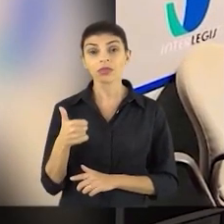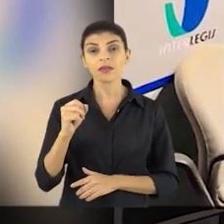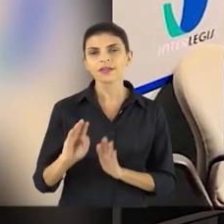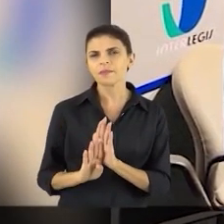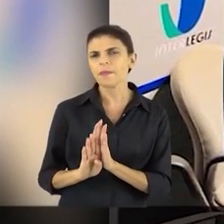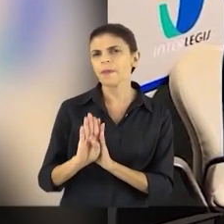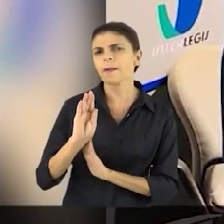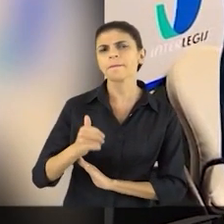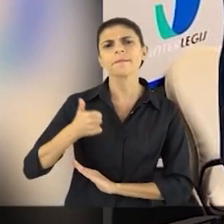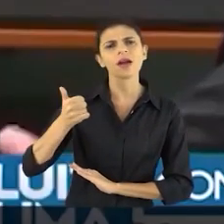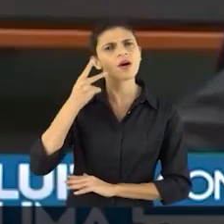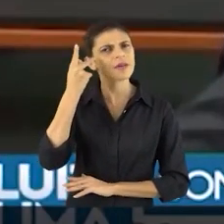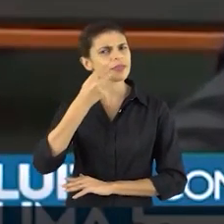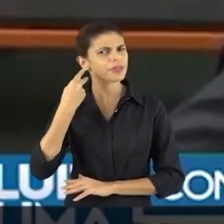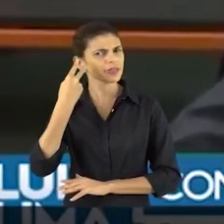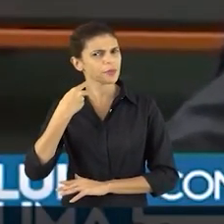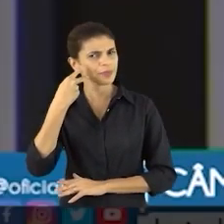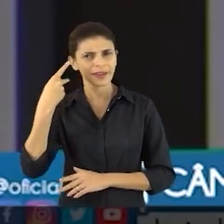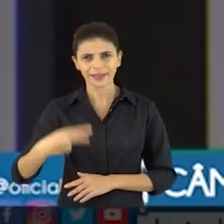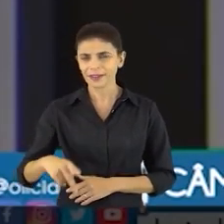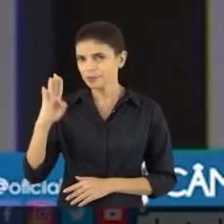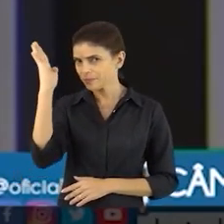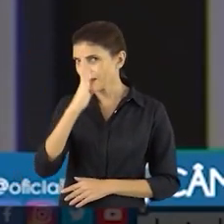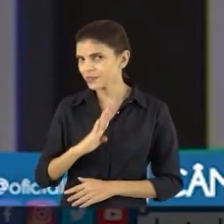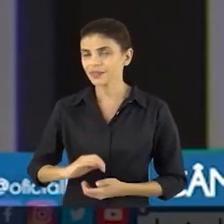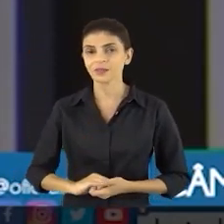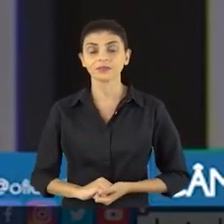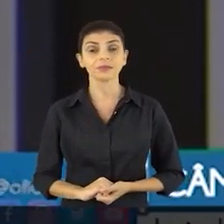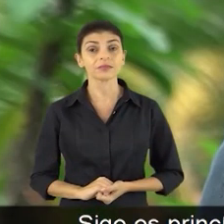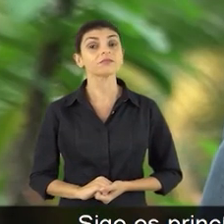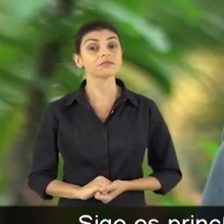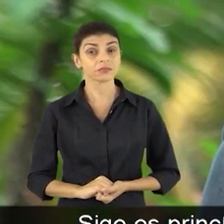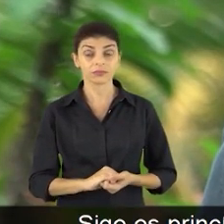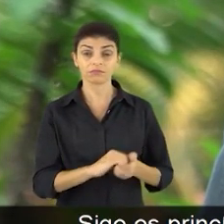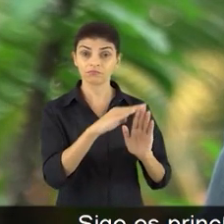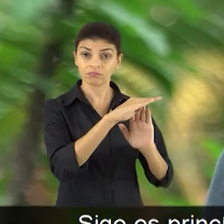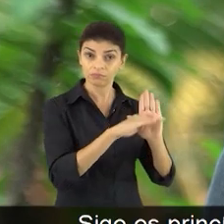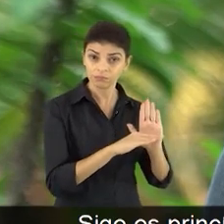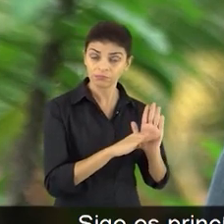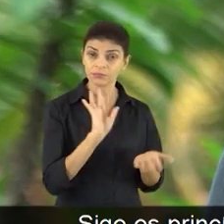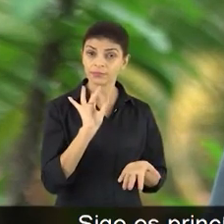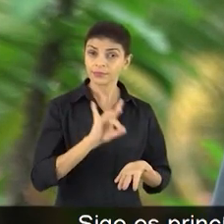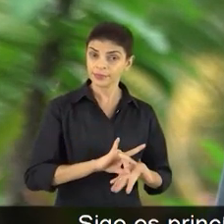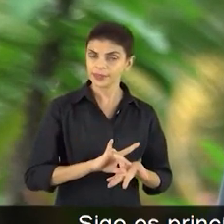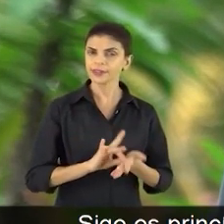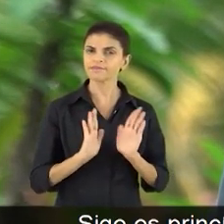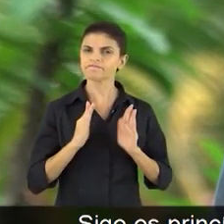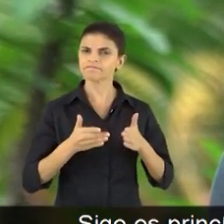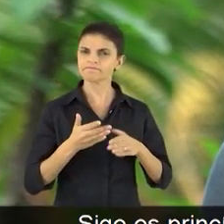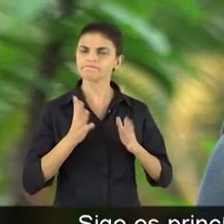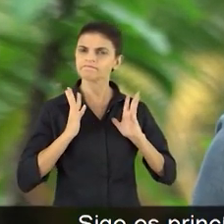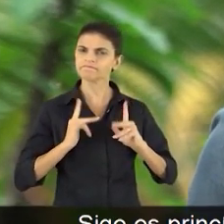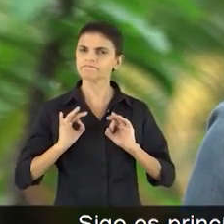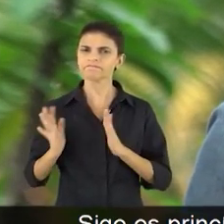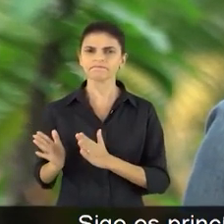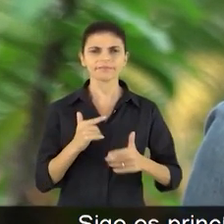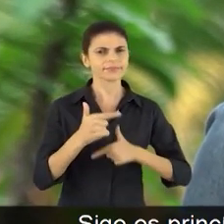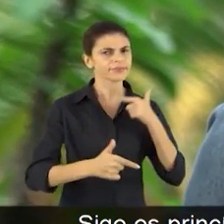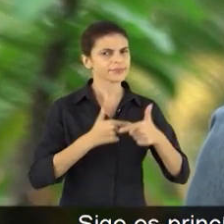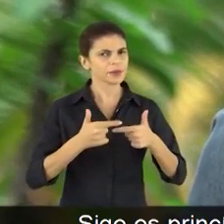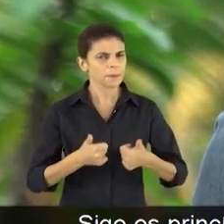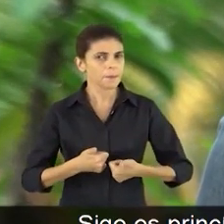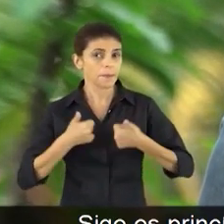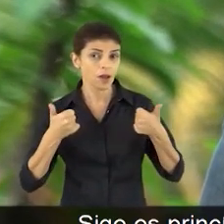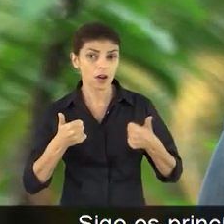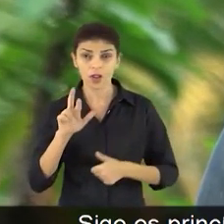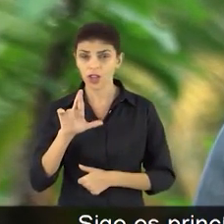Luiz é um dos 10 melhores parlamentares do Brasil. Siga os princípios da verdade, da disciplina e